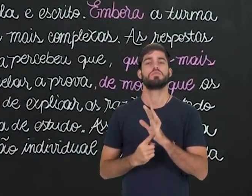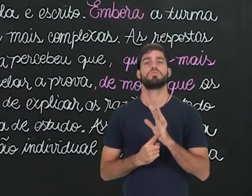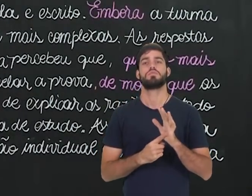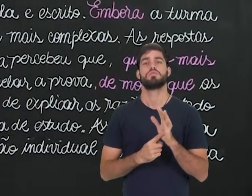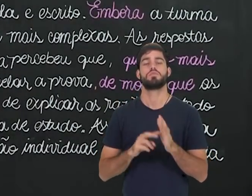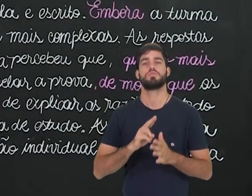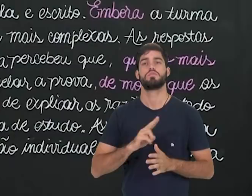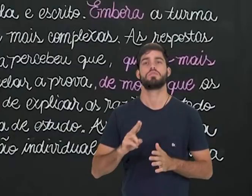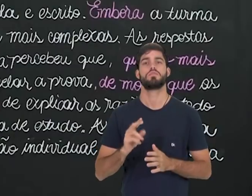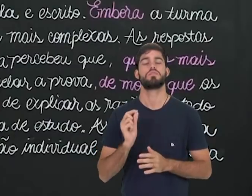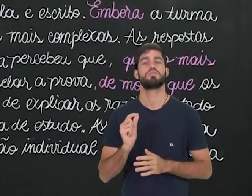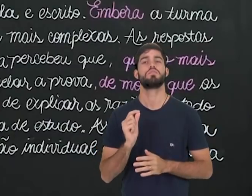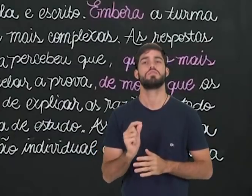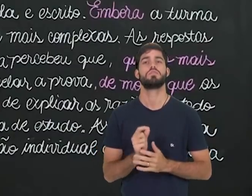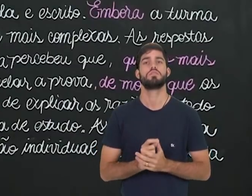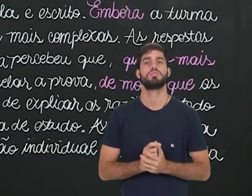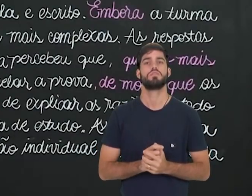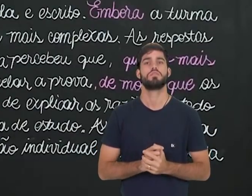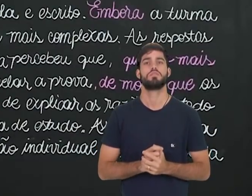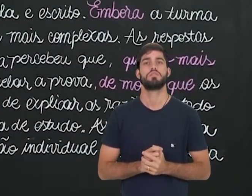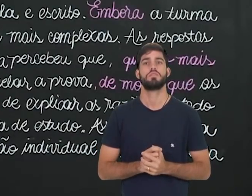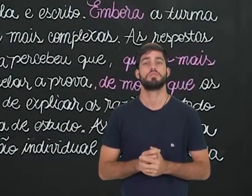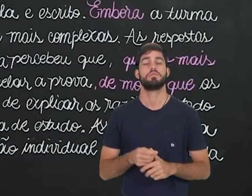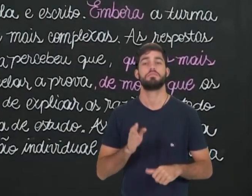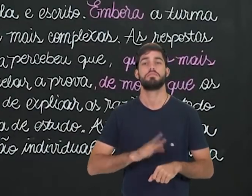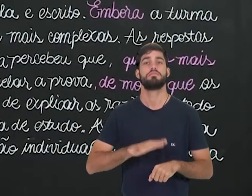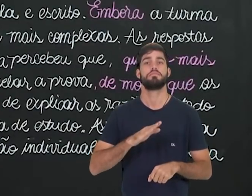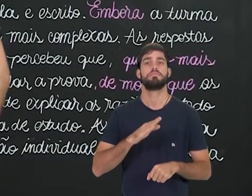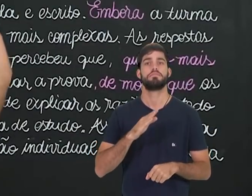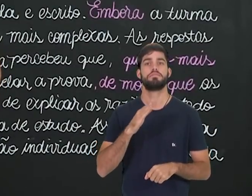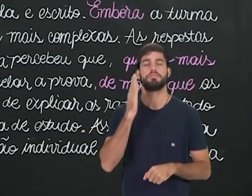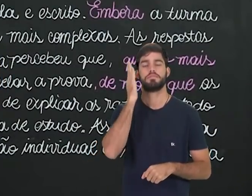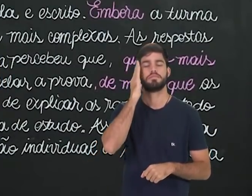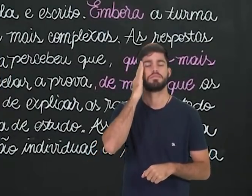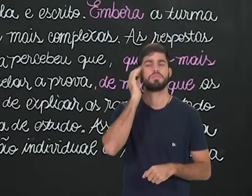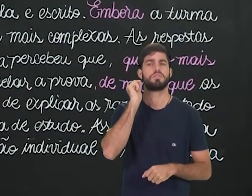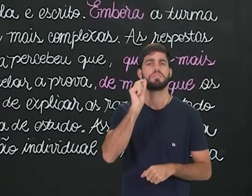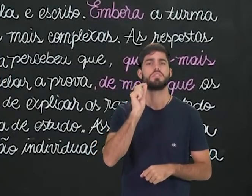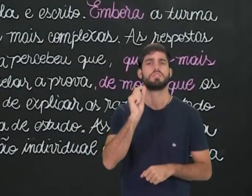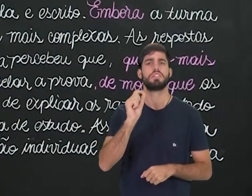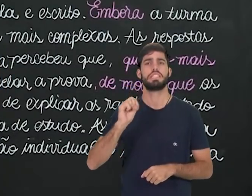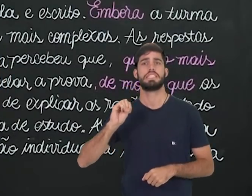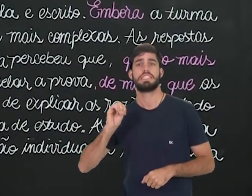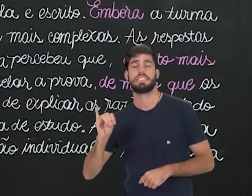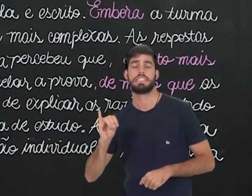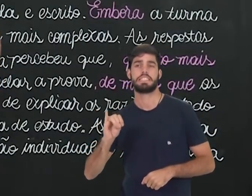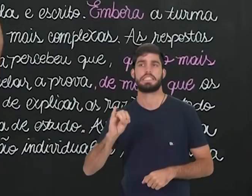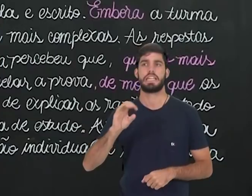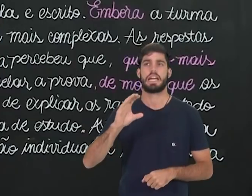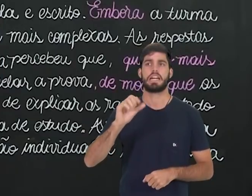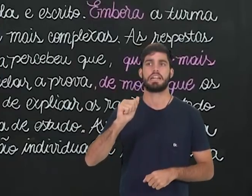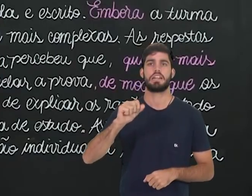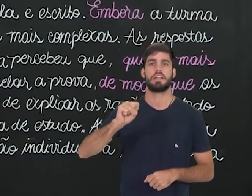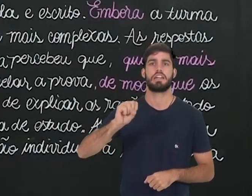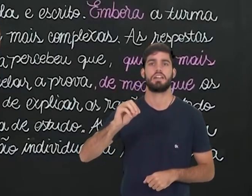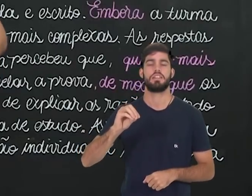uma condição. A mais comum, a mais clássica de todas é o se, embora a gente possa utilizar também o caso,